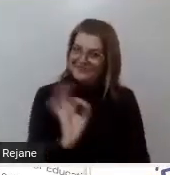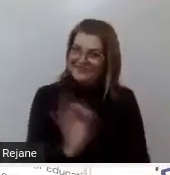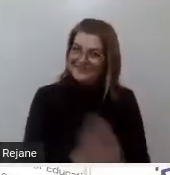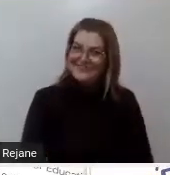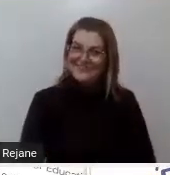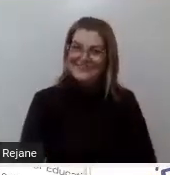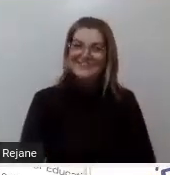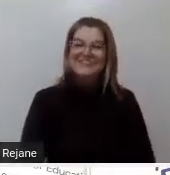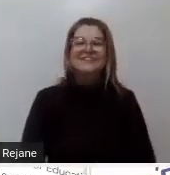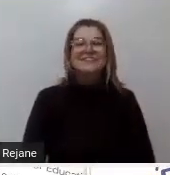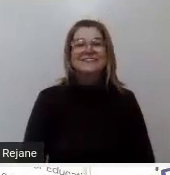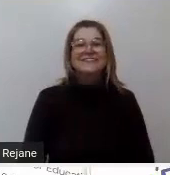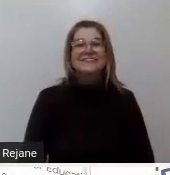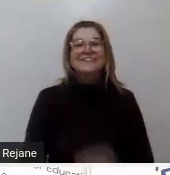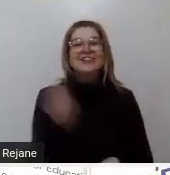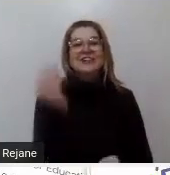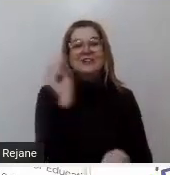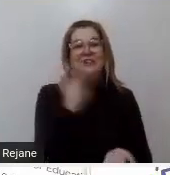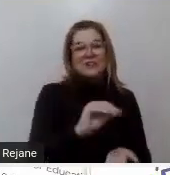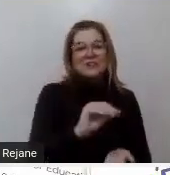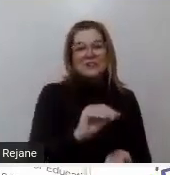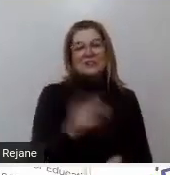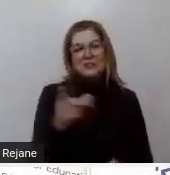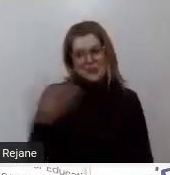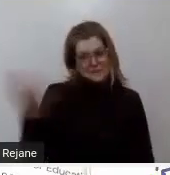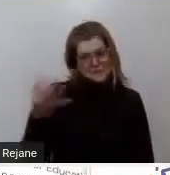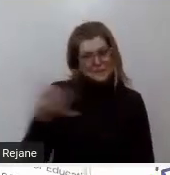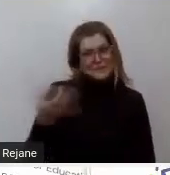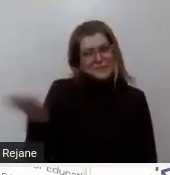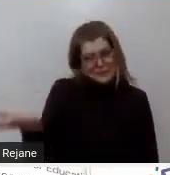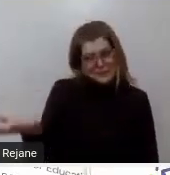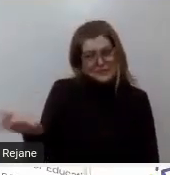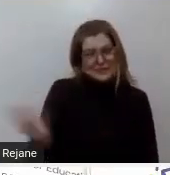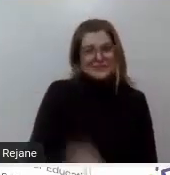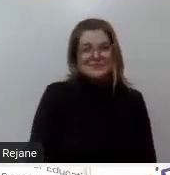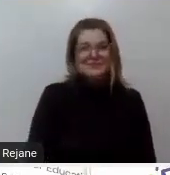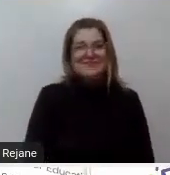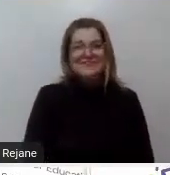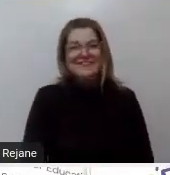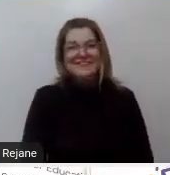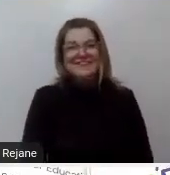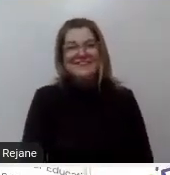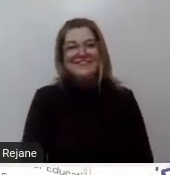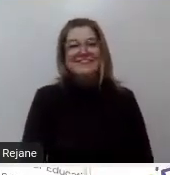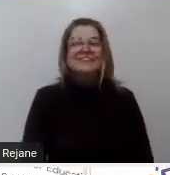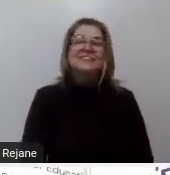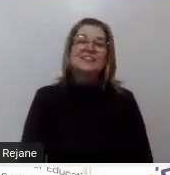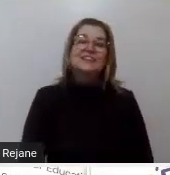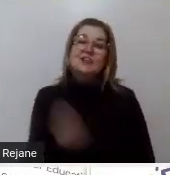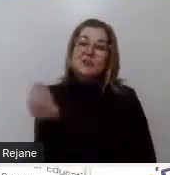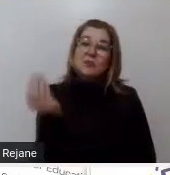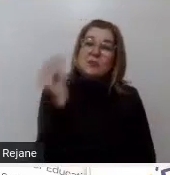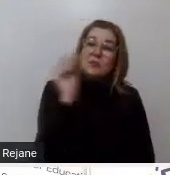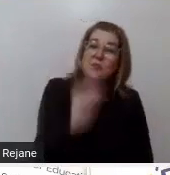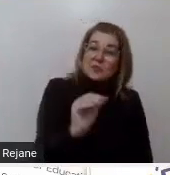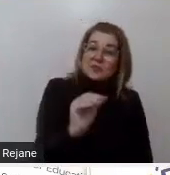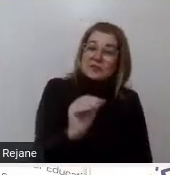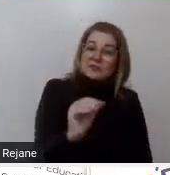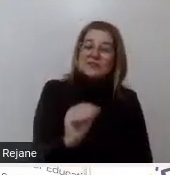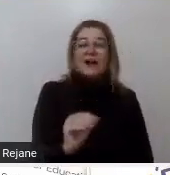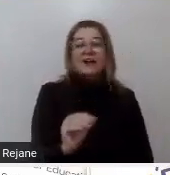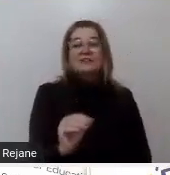vou colocar... Como você é perfeccionista, então eu vou vir aqui e vou colocar